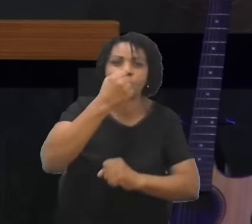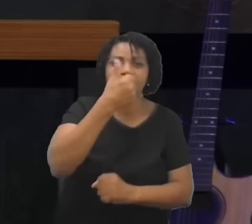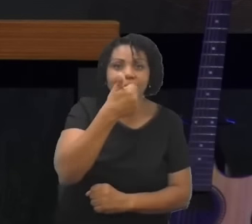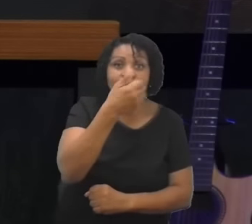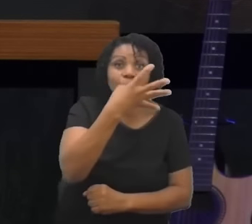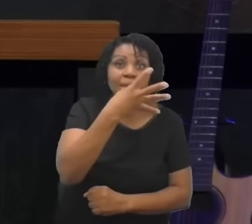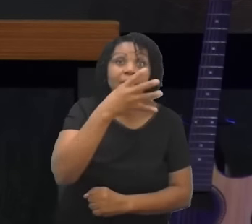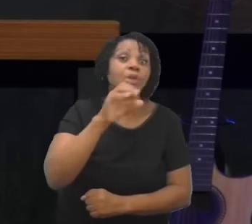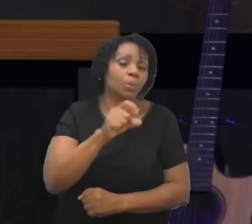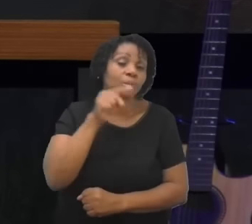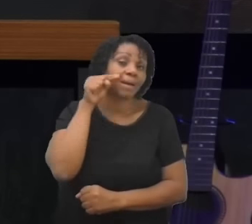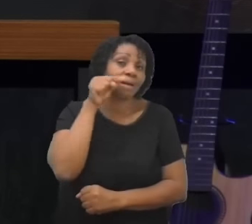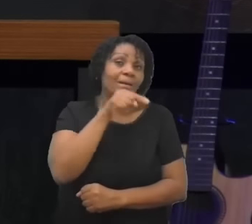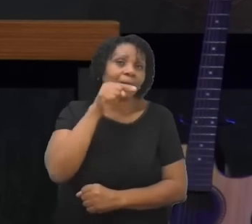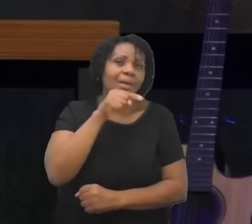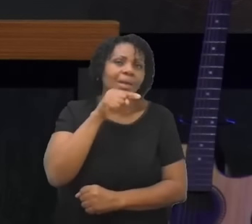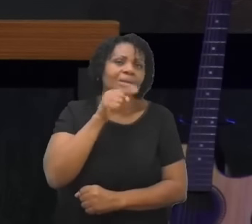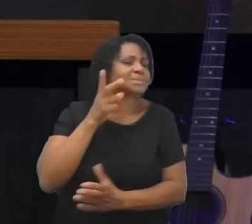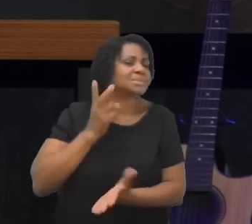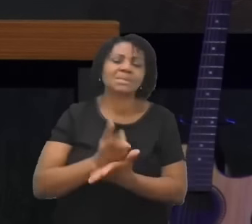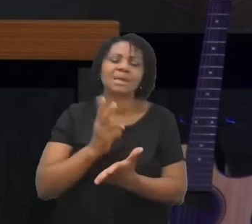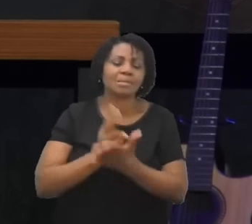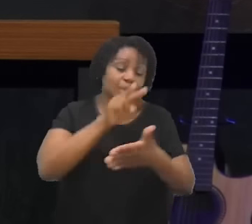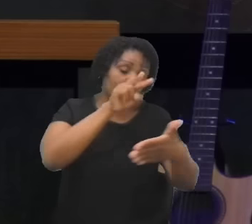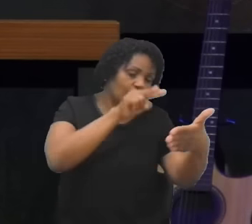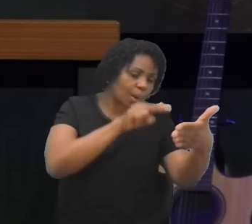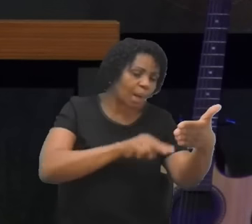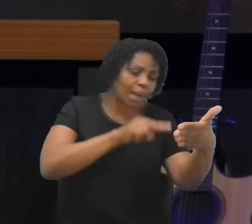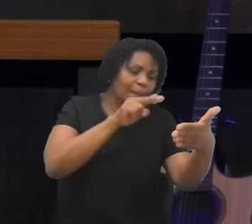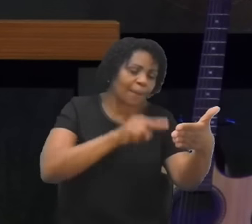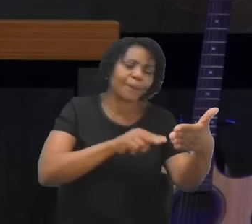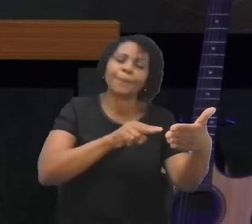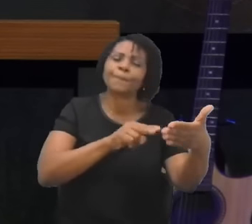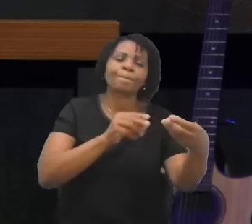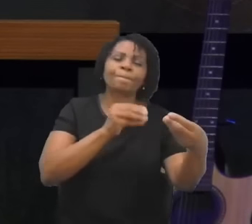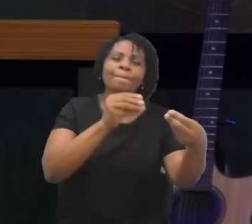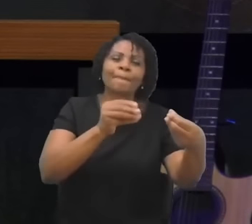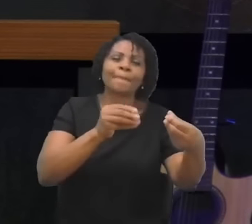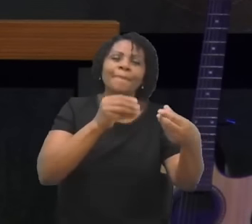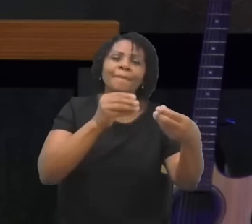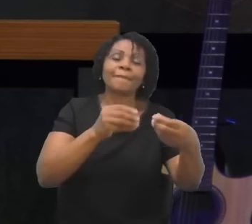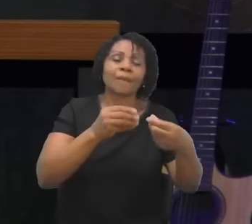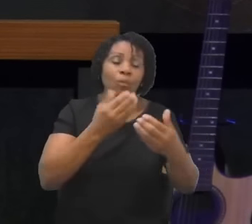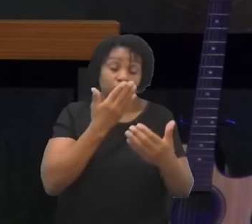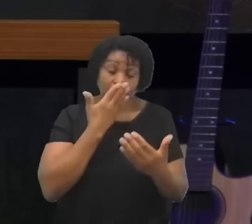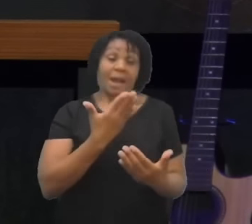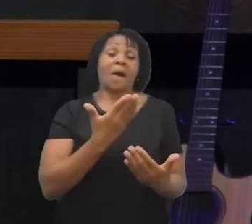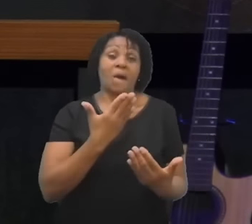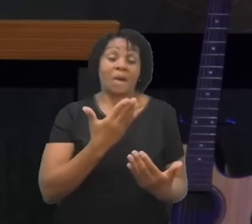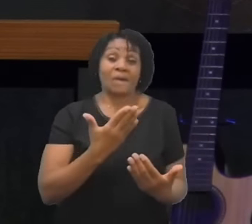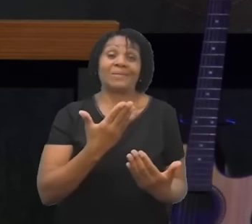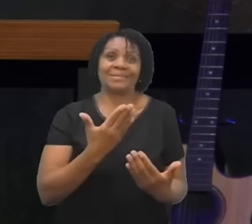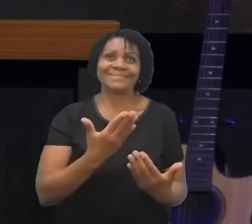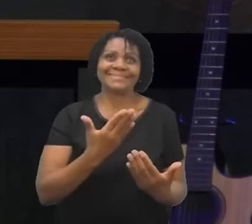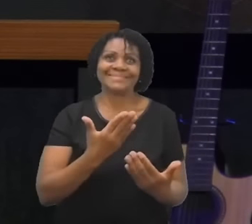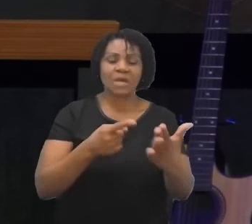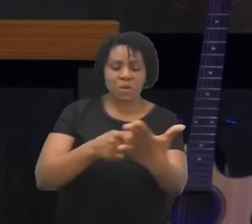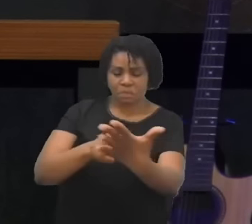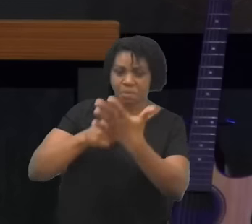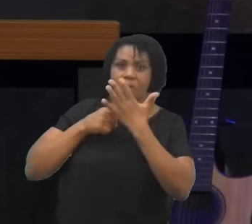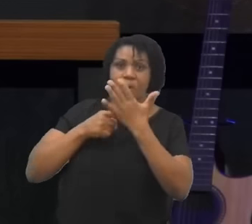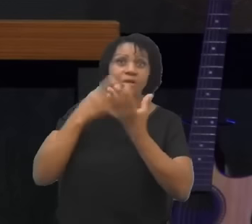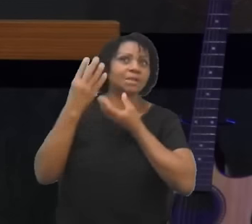148. É um salmo que me deixa, sempre que eu leio, ele me deixa muito impactada, porque mostra